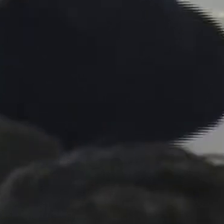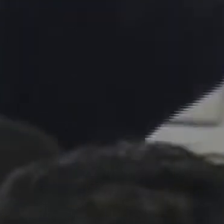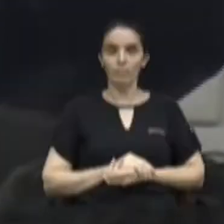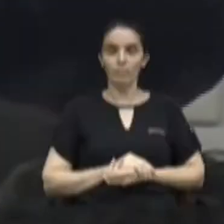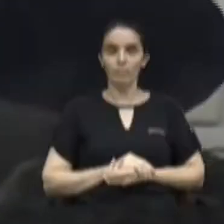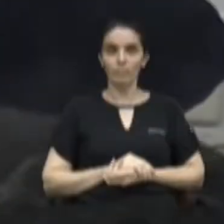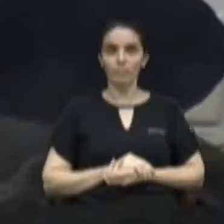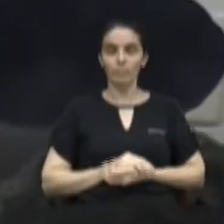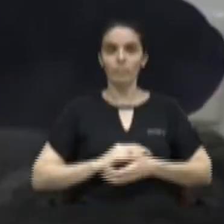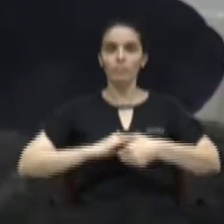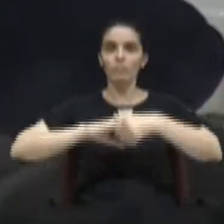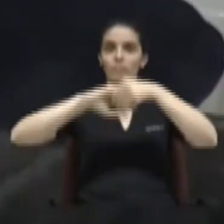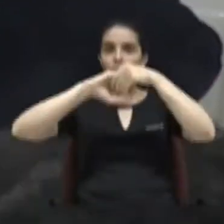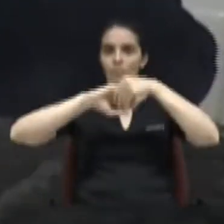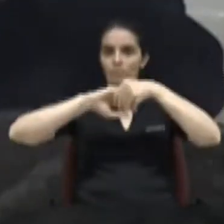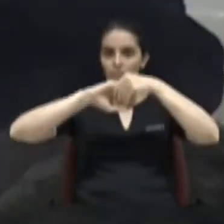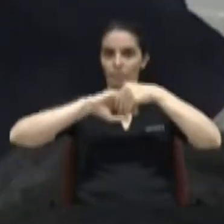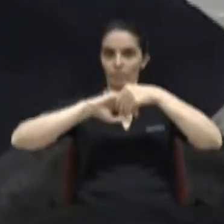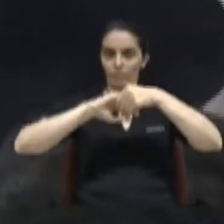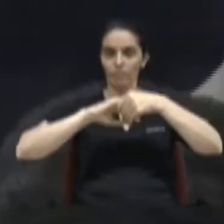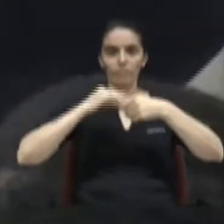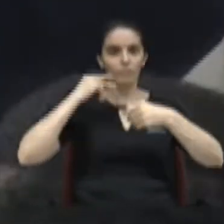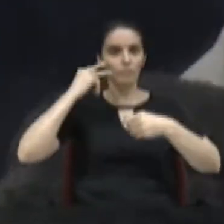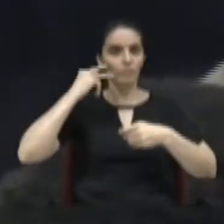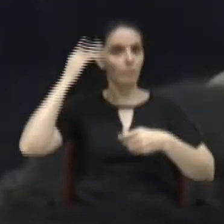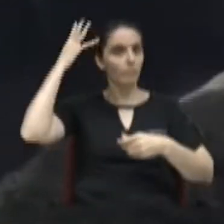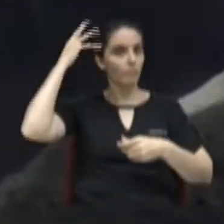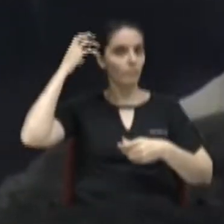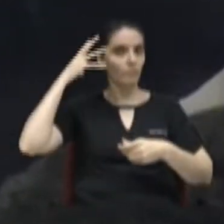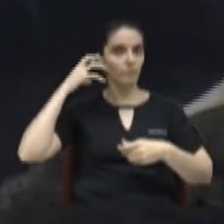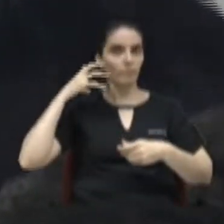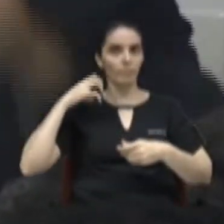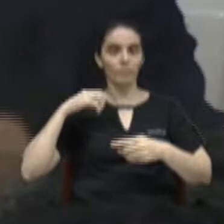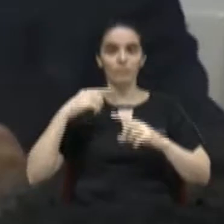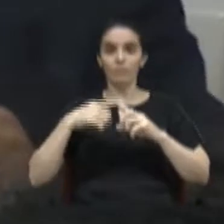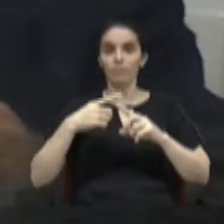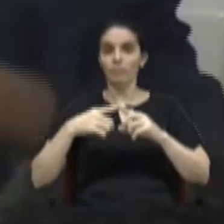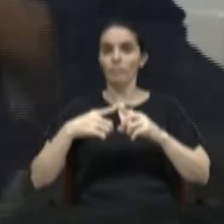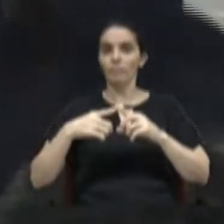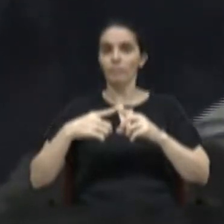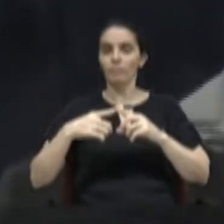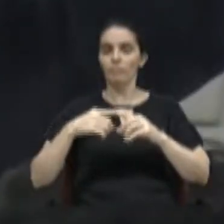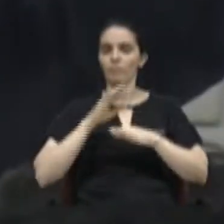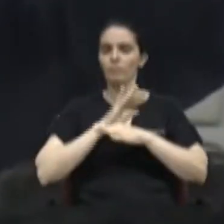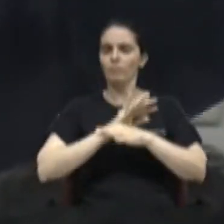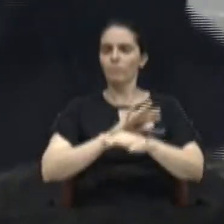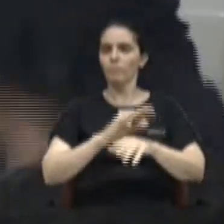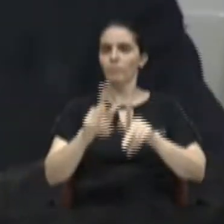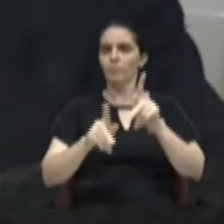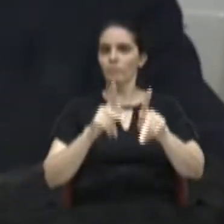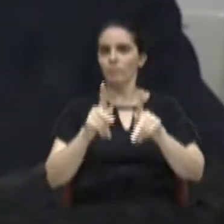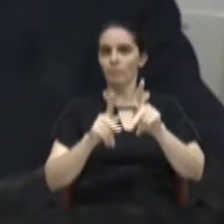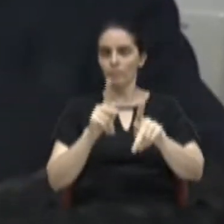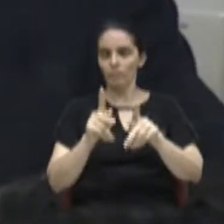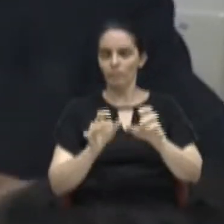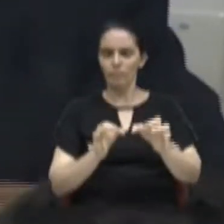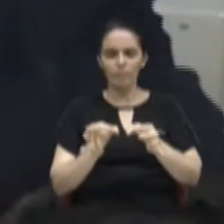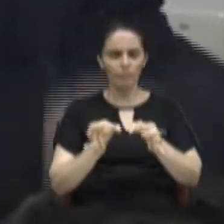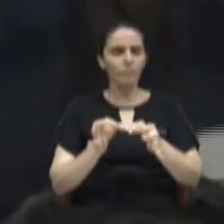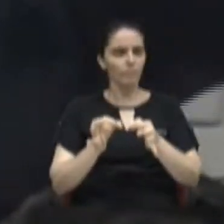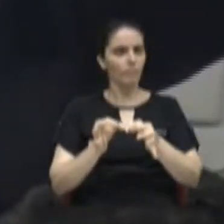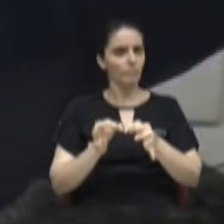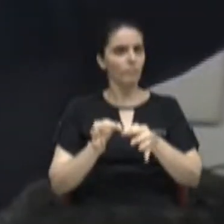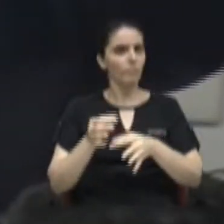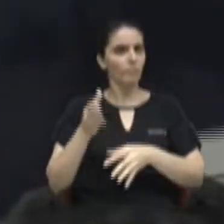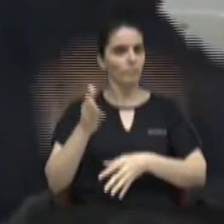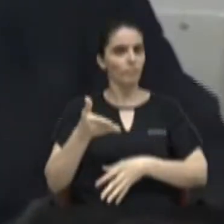E parabenizar a vereadora Lu, porque ela foi luzes para a população ao ter feito esse projeto. E